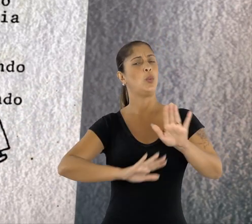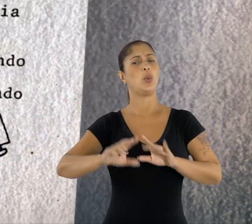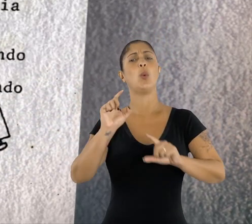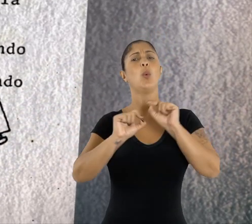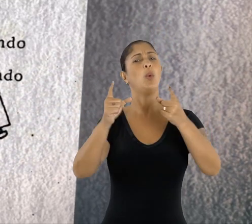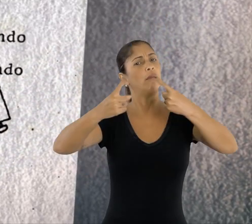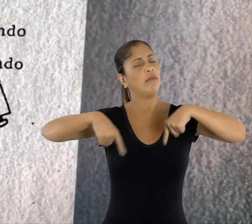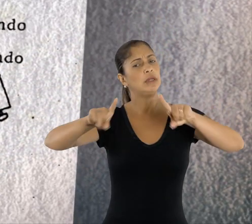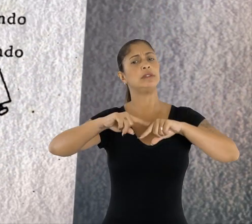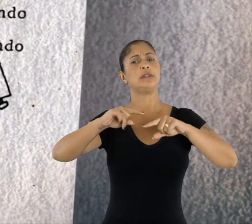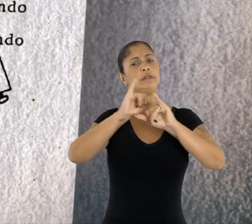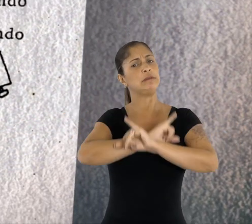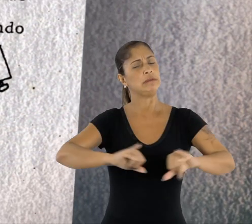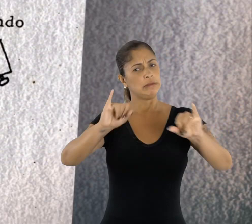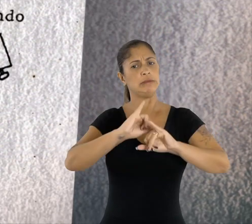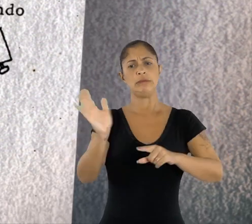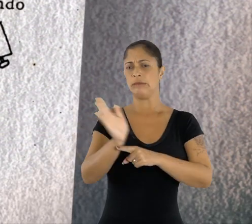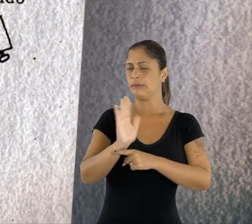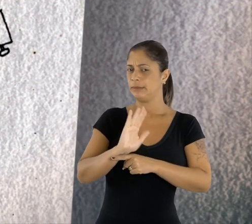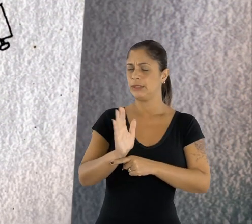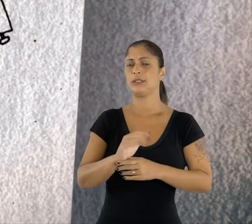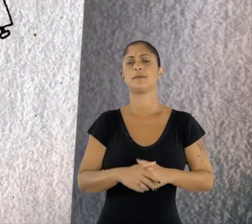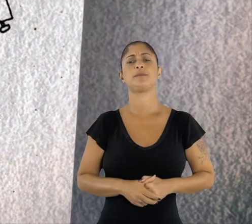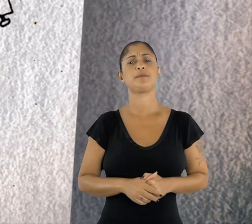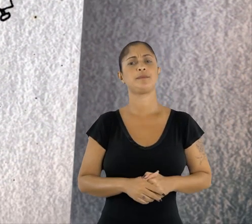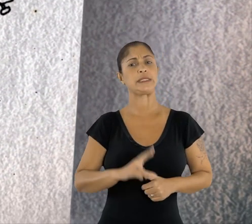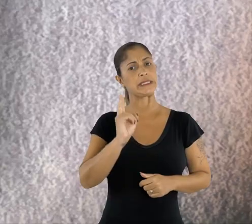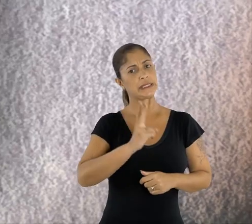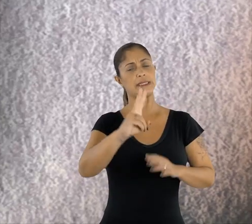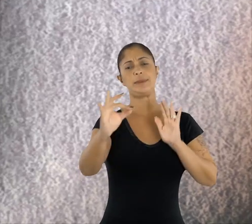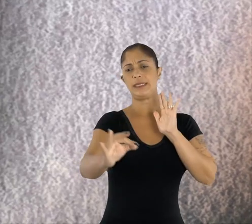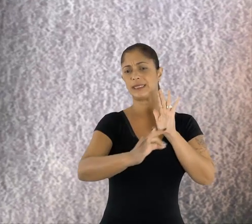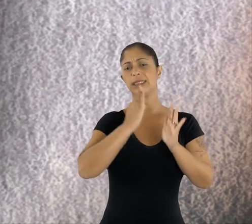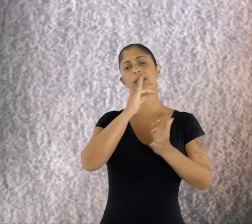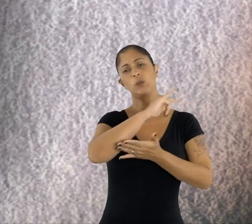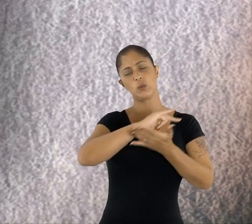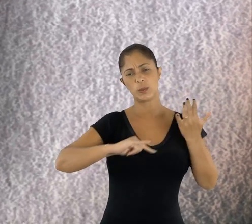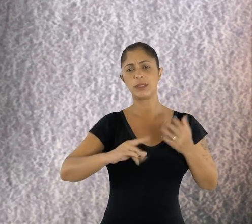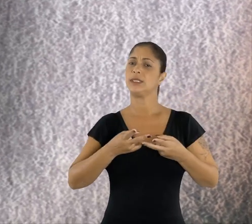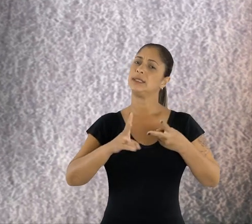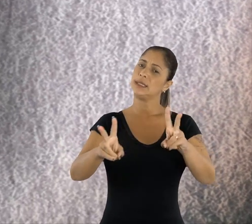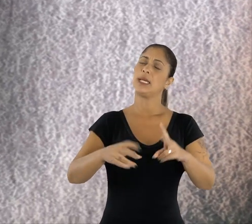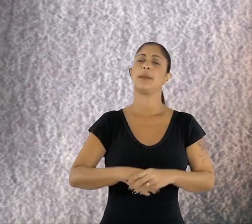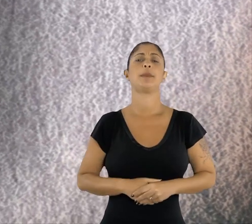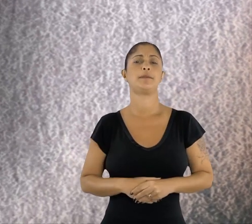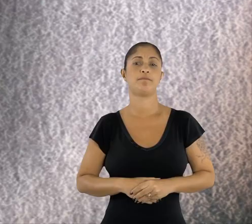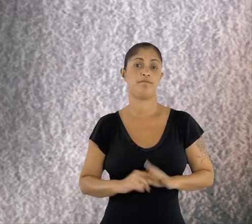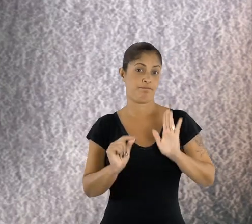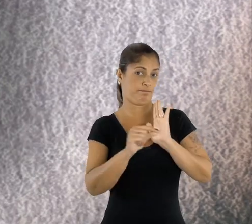não se expor demais na mídia, né? Nem sempre assinar os documentos, né? Nem sempre